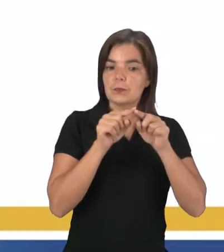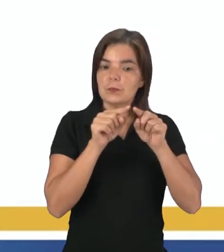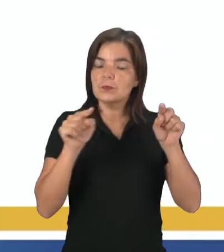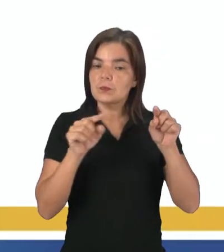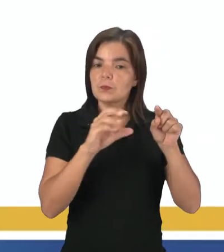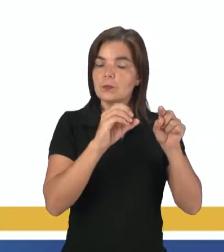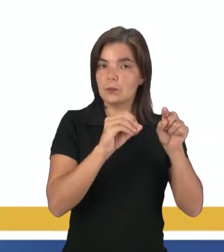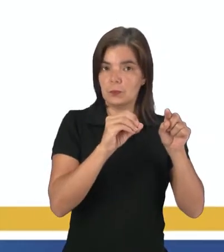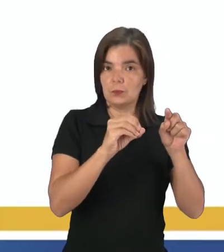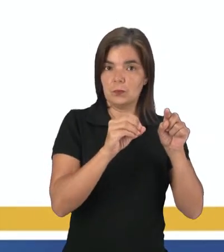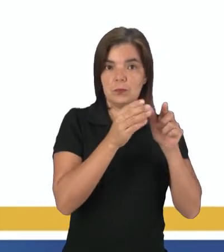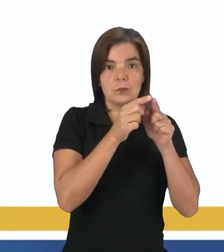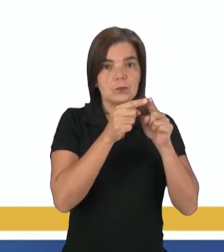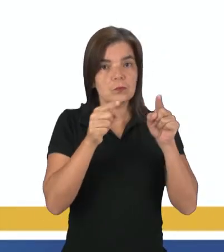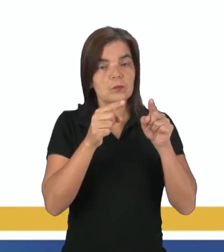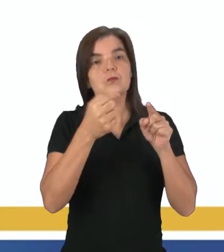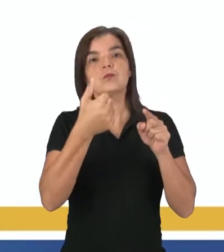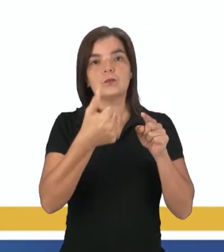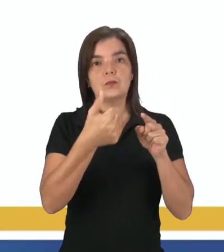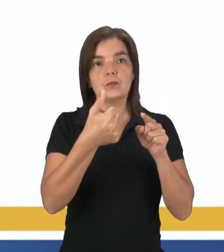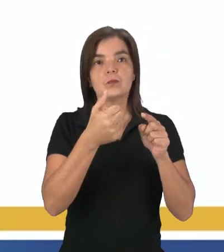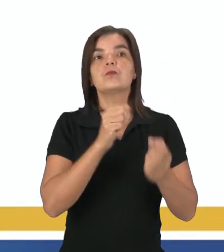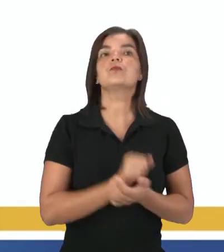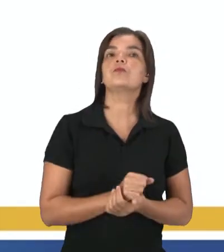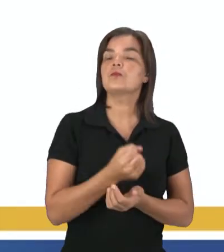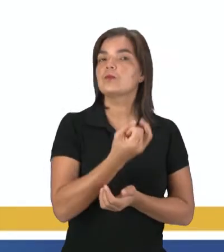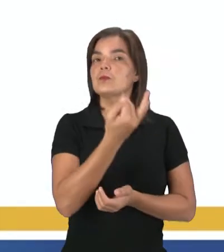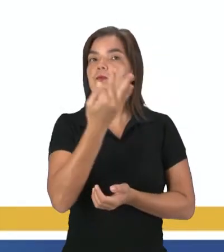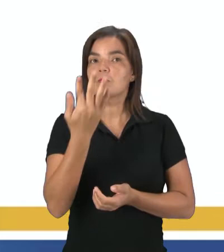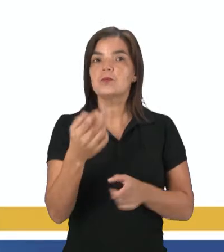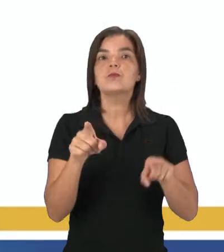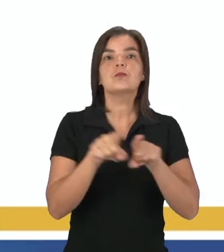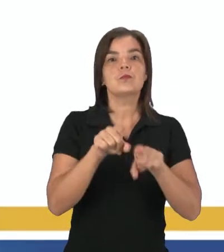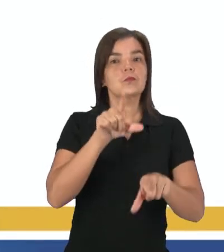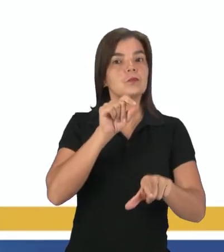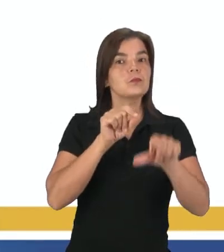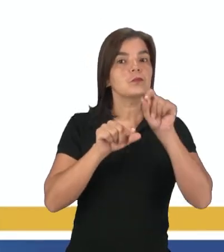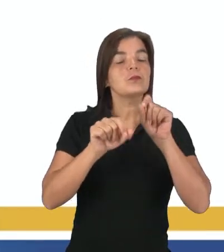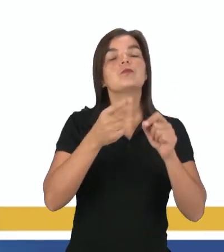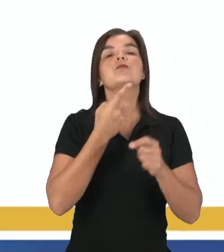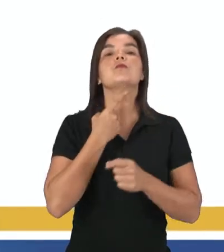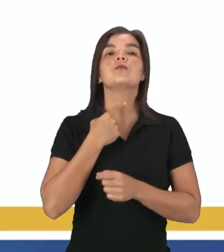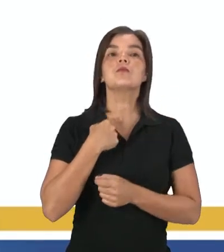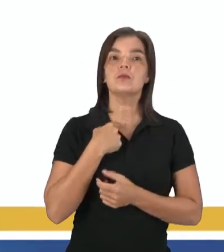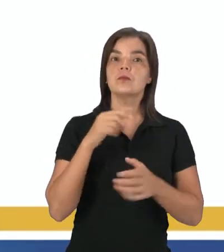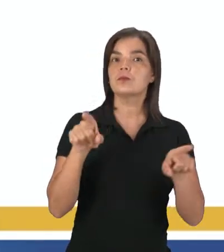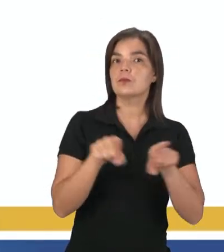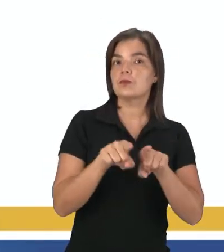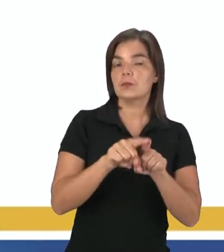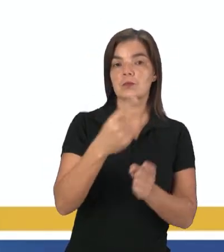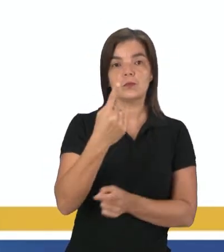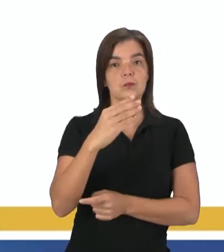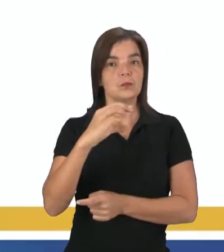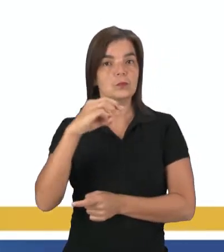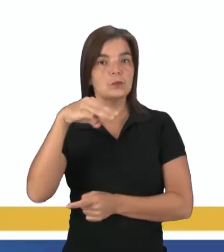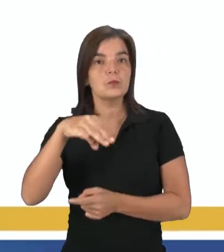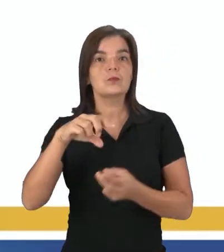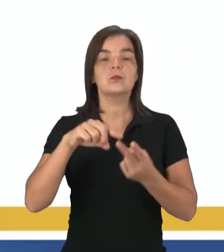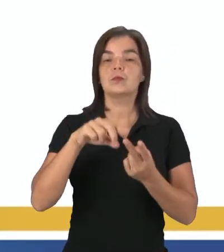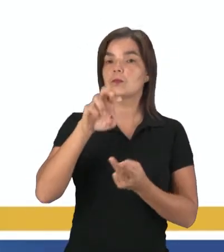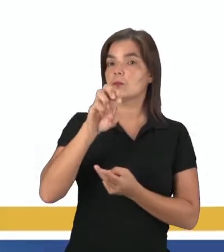entre 0 e o 1 como unidade de medida. Aqui nós podemos escolher a distância que desejarmos, como 1 centímetro,